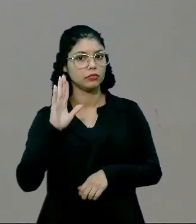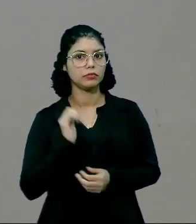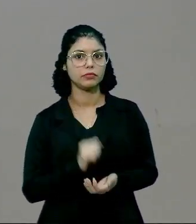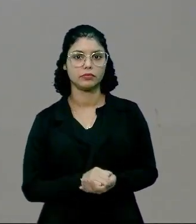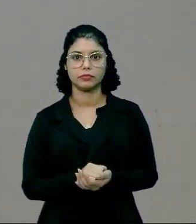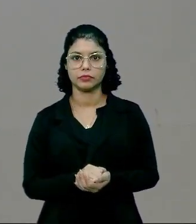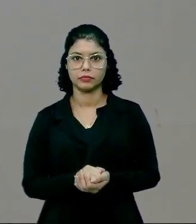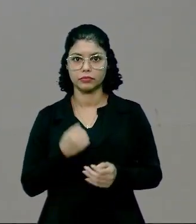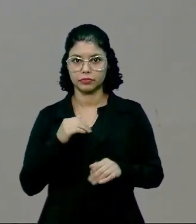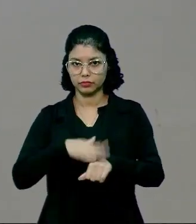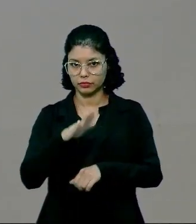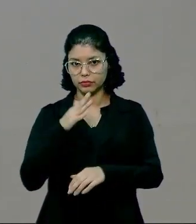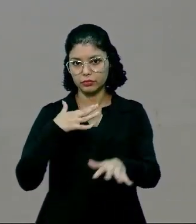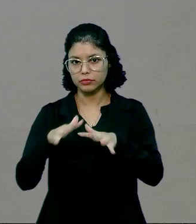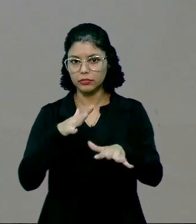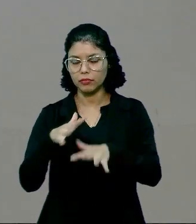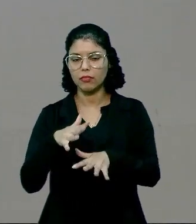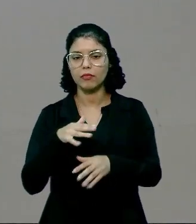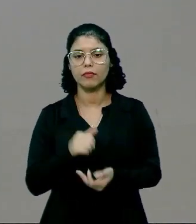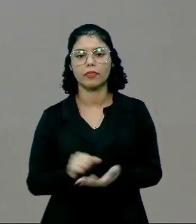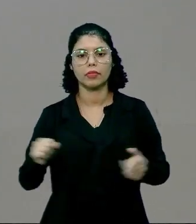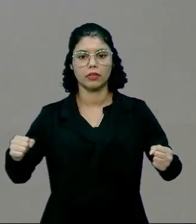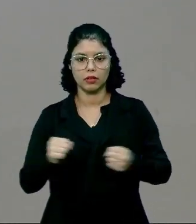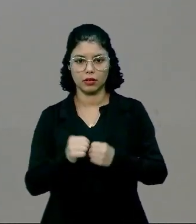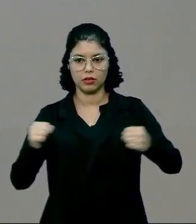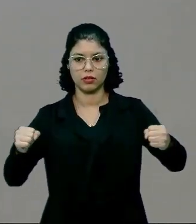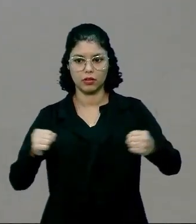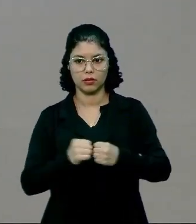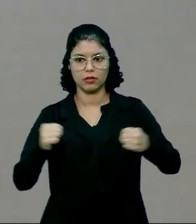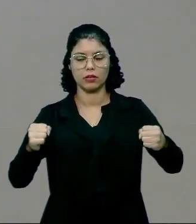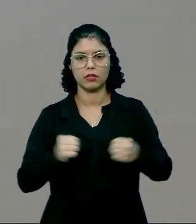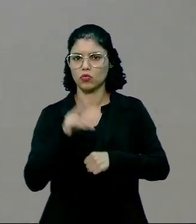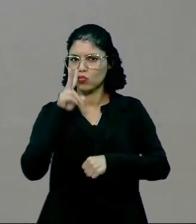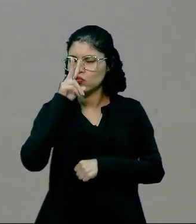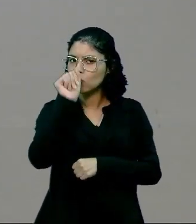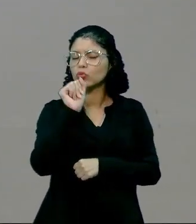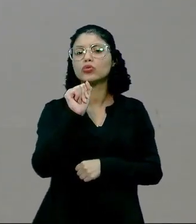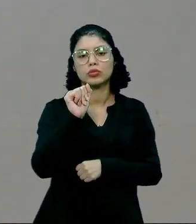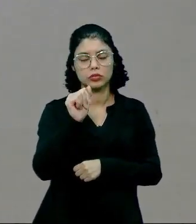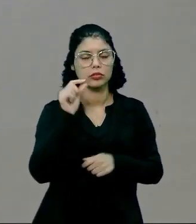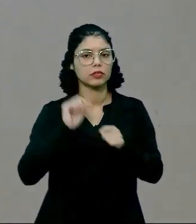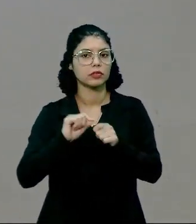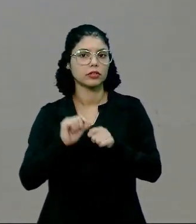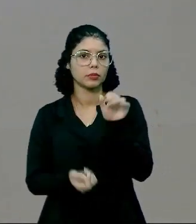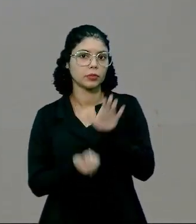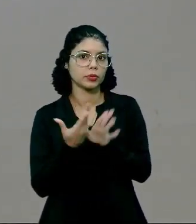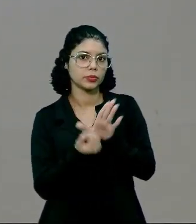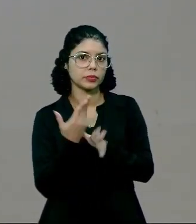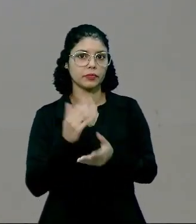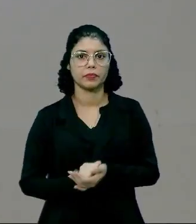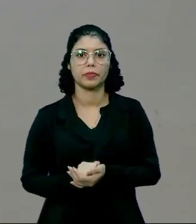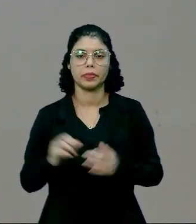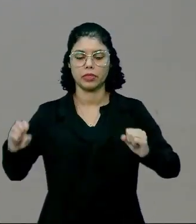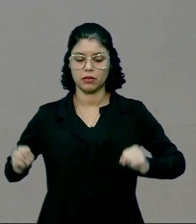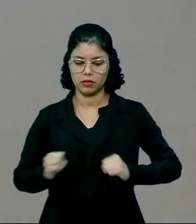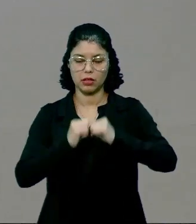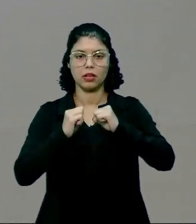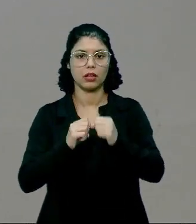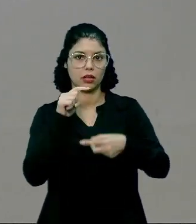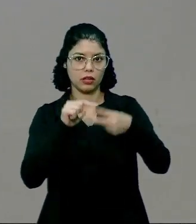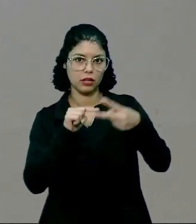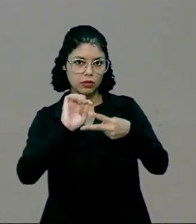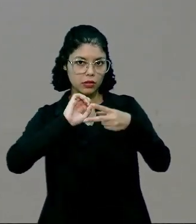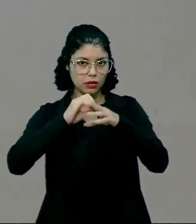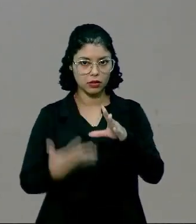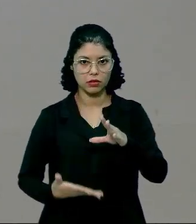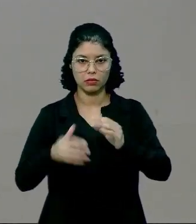que as moléculas estiverem bastante agitadas elas vão estar colidindo fortemente para formar produtos essa colisão ela tem duas